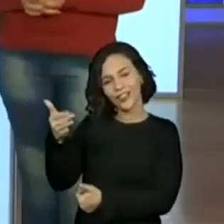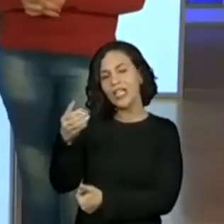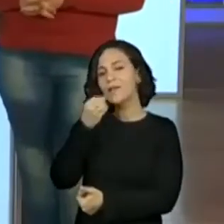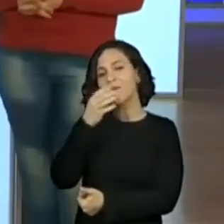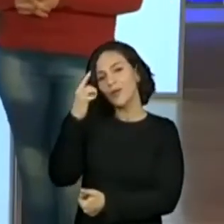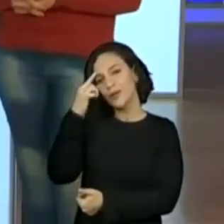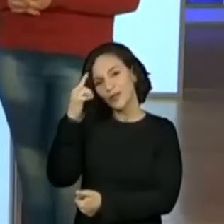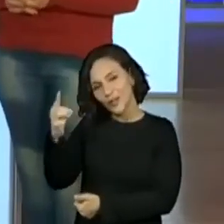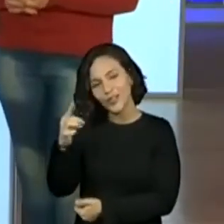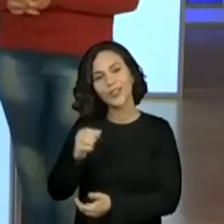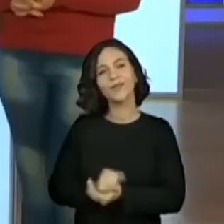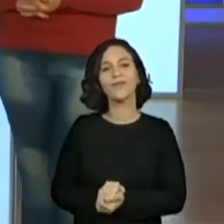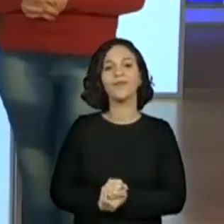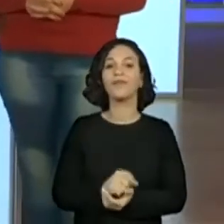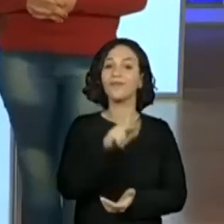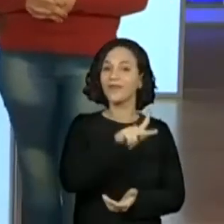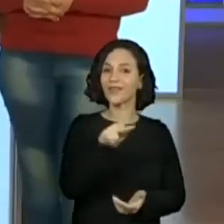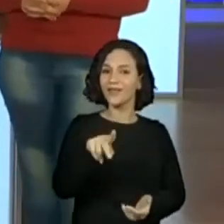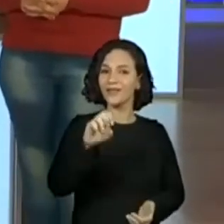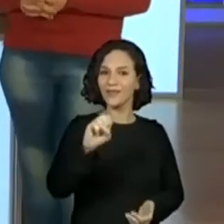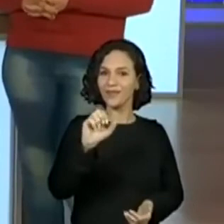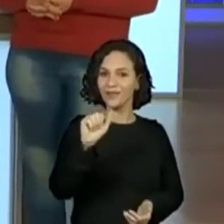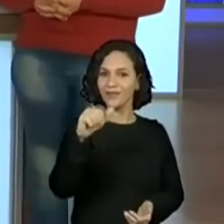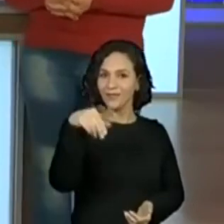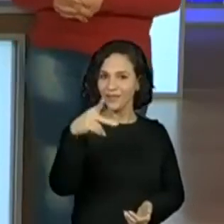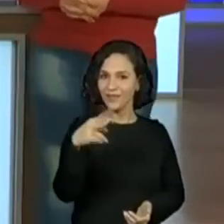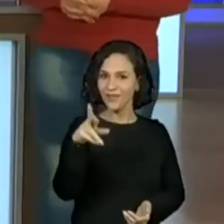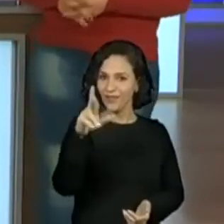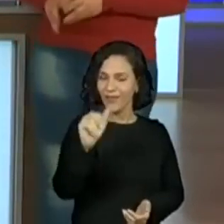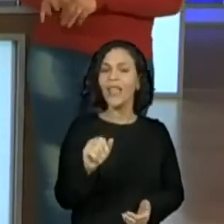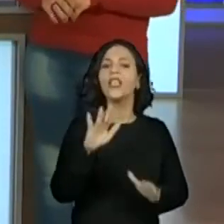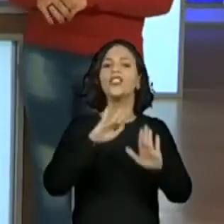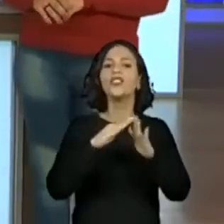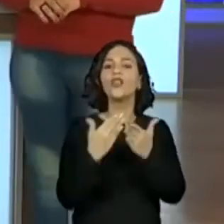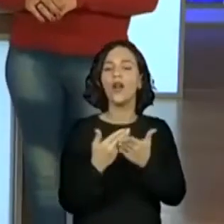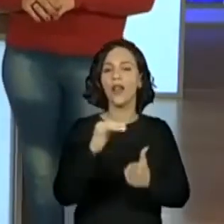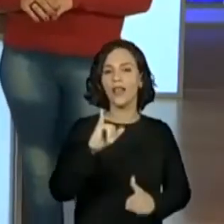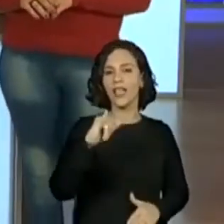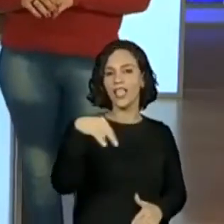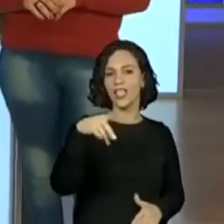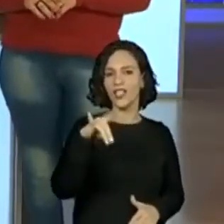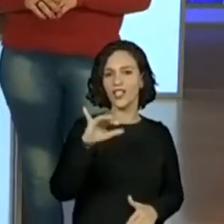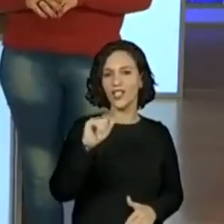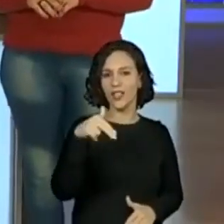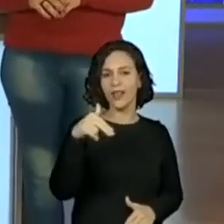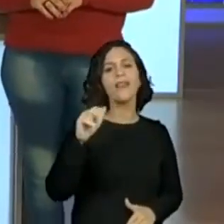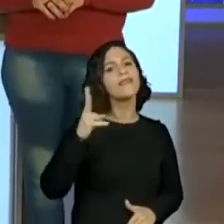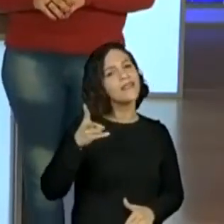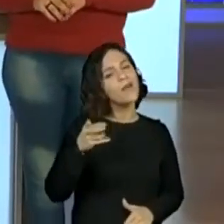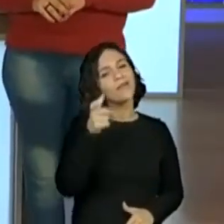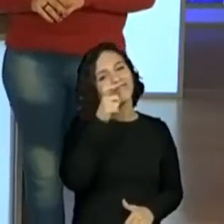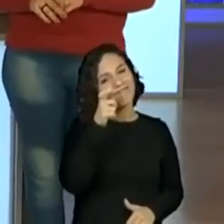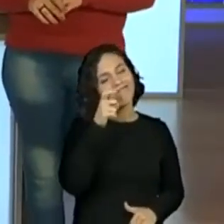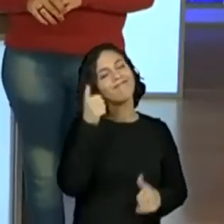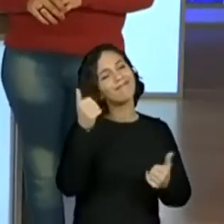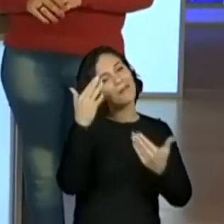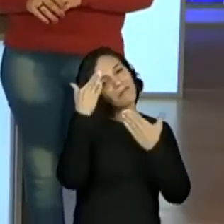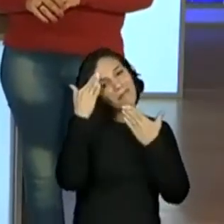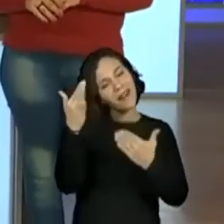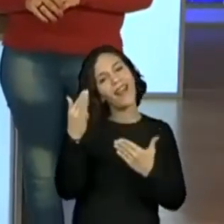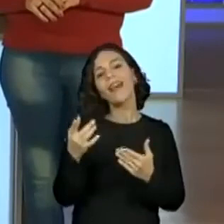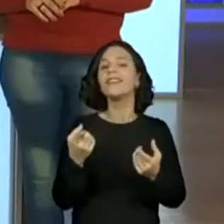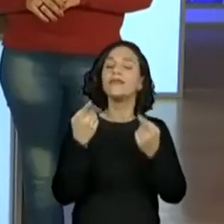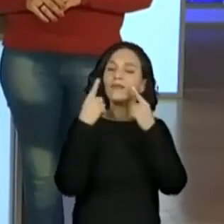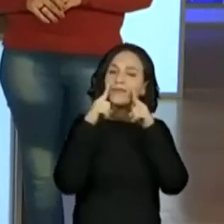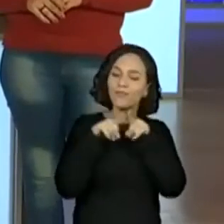um bom dia. A professora Sandra aí da Escola Indiana sempre conosco. E muito bom tê-los conosco, viu? Que